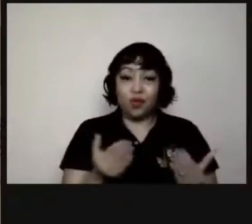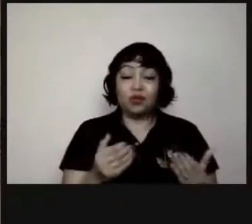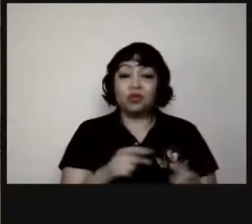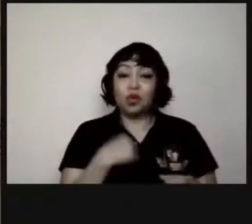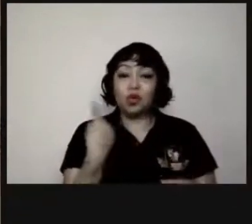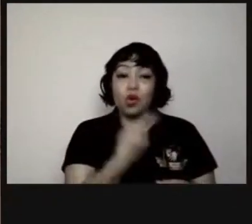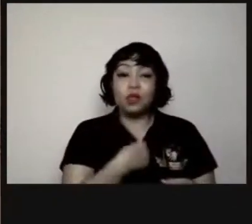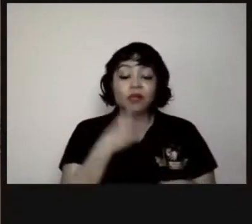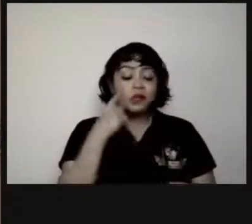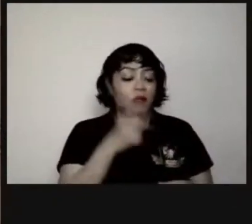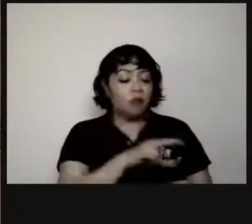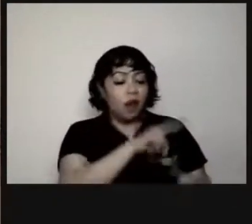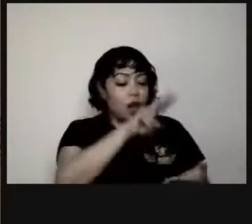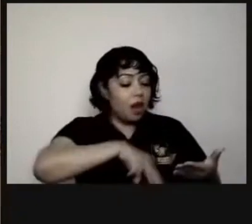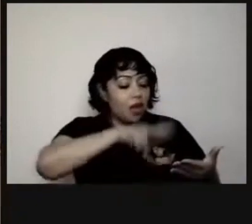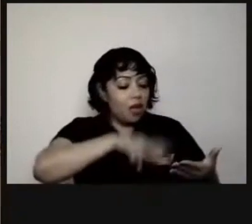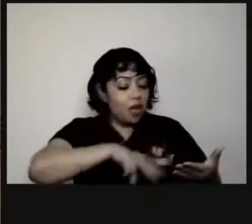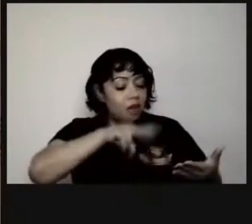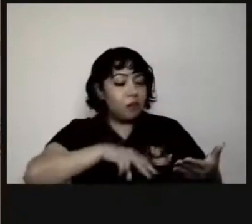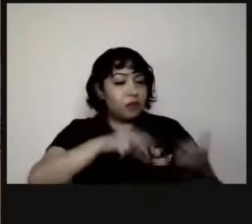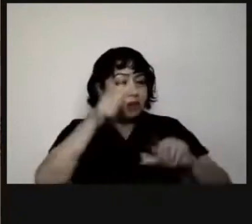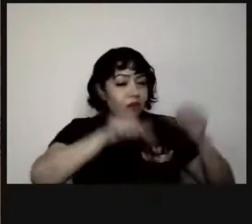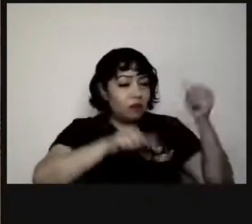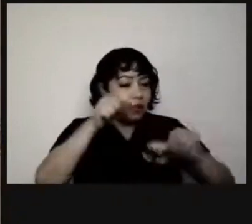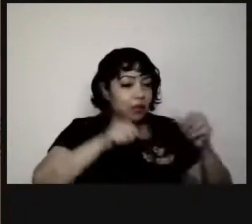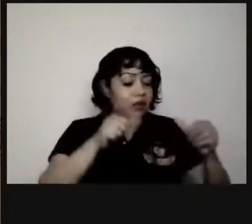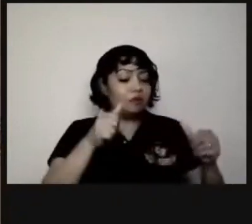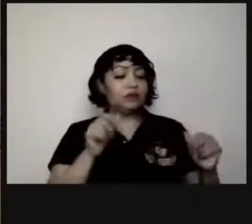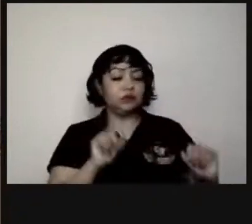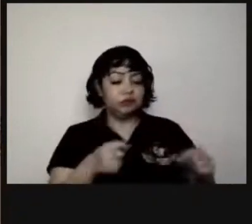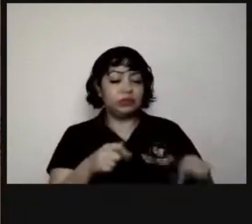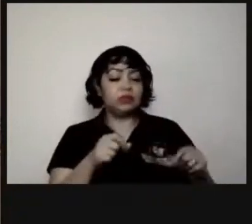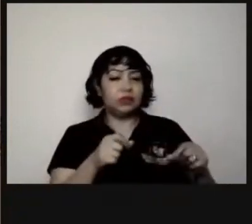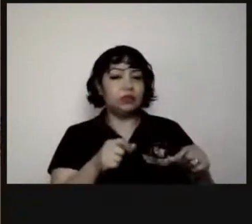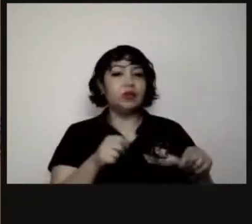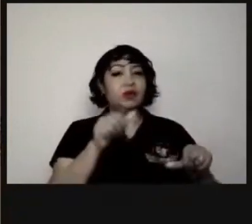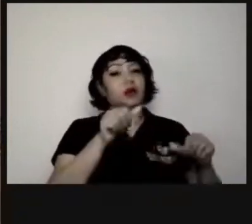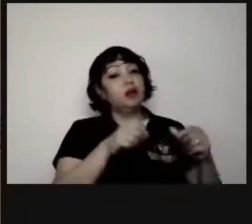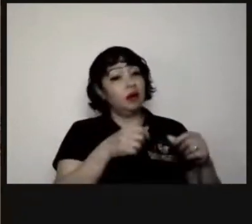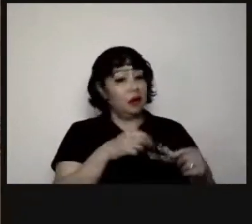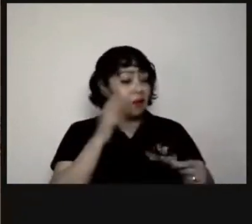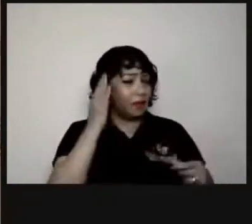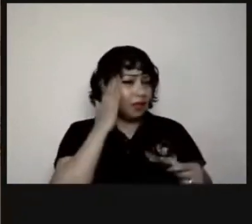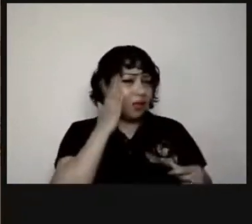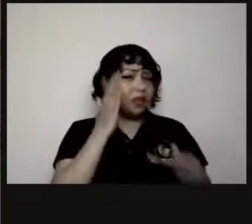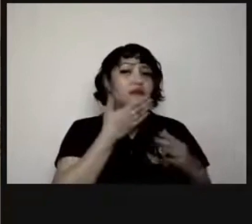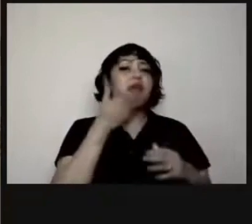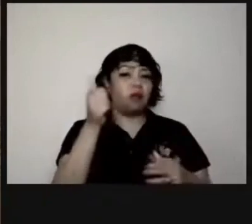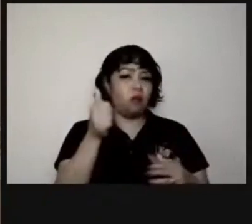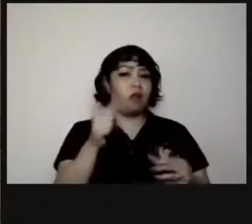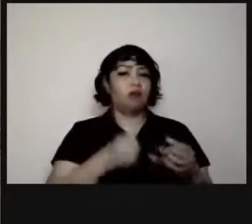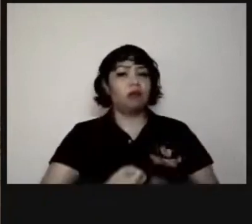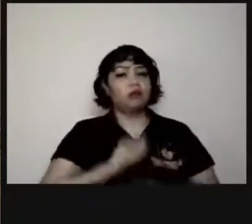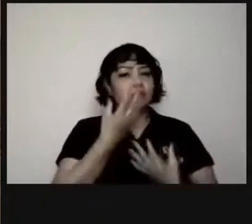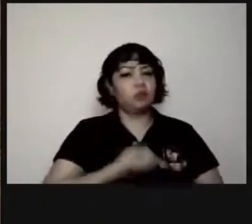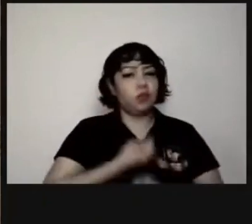tema. Ainda bem que hoje podemos, através, principalmente aí dos poemas, já que a gente está falando sobre